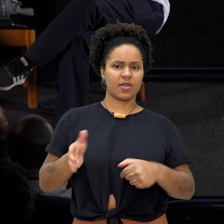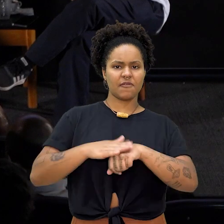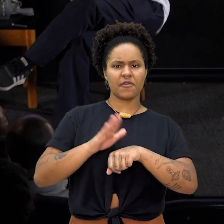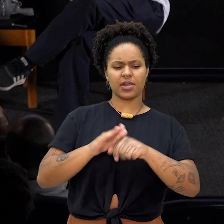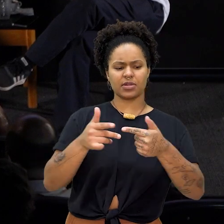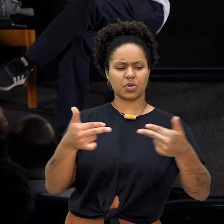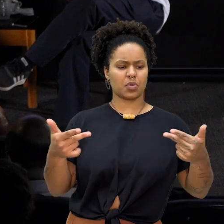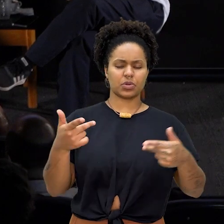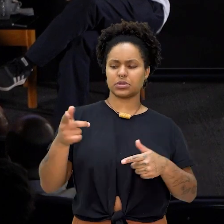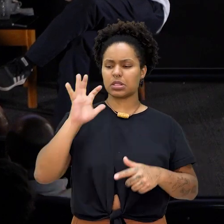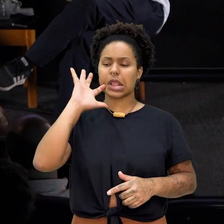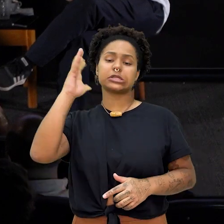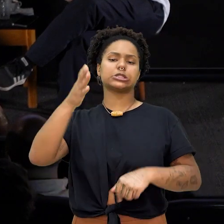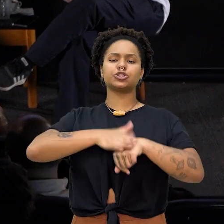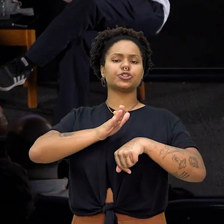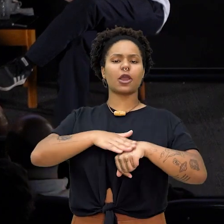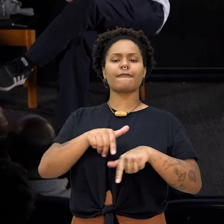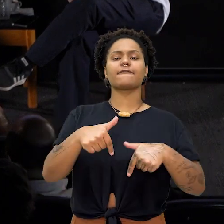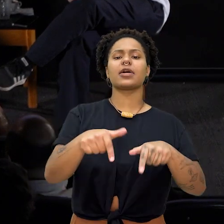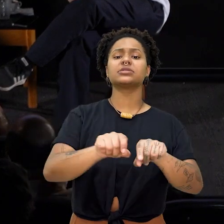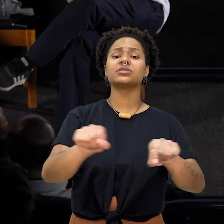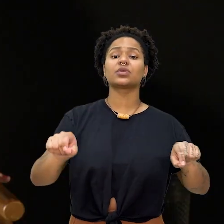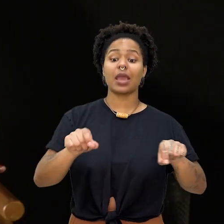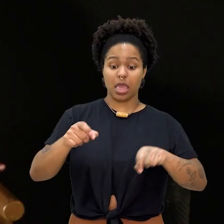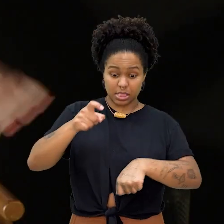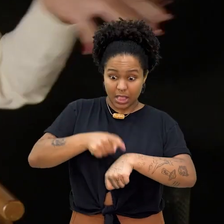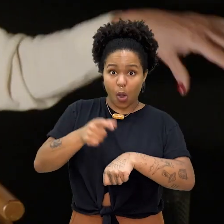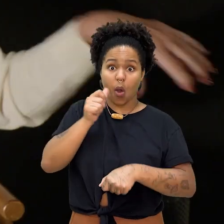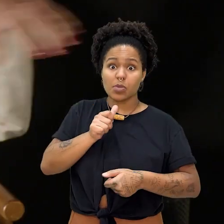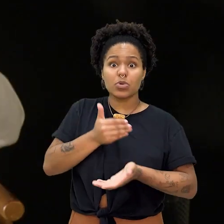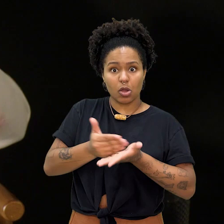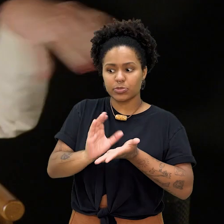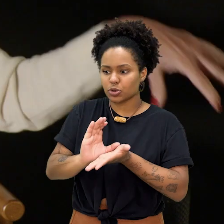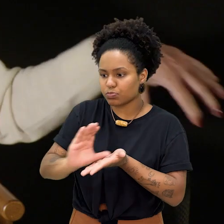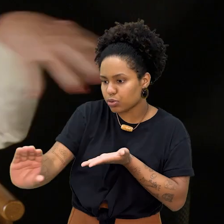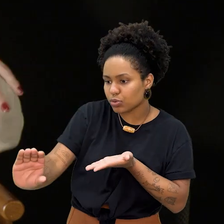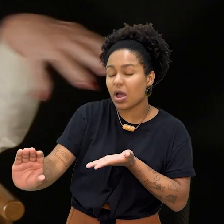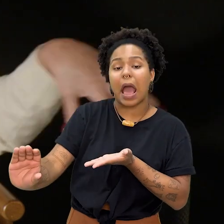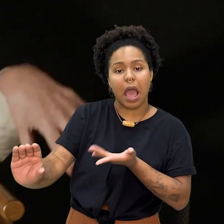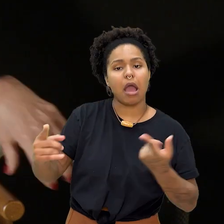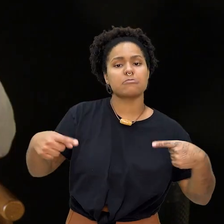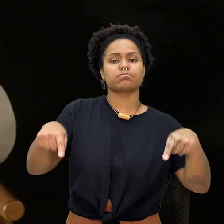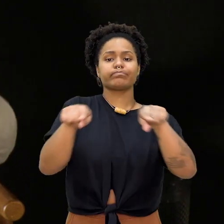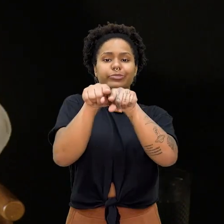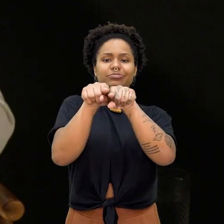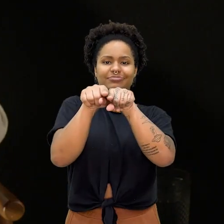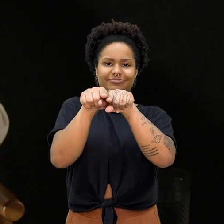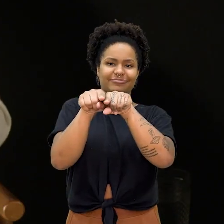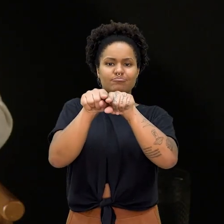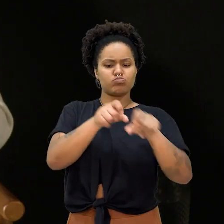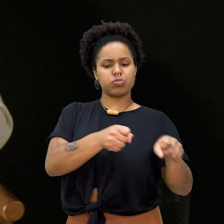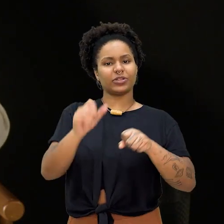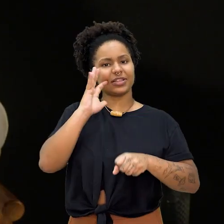o que fazer, né, decidia sozinho o que fazer, a partir desse momento ela passa a ter a mesma força e o poder